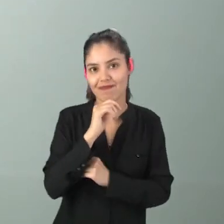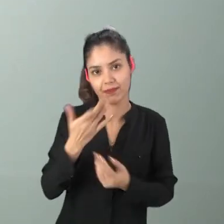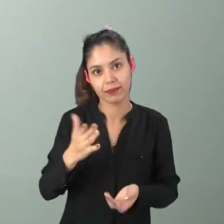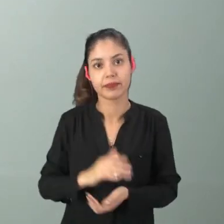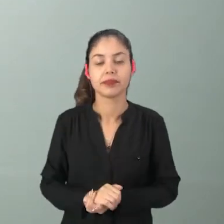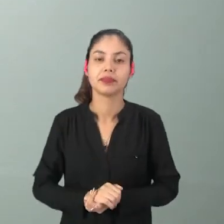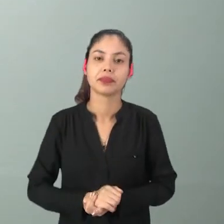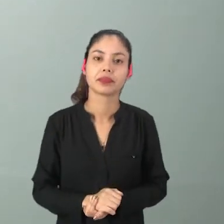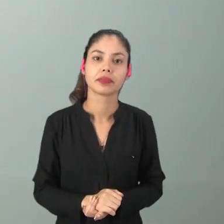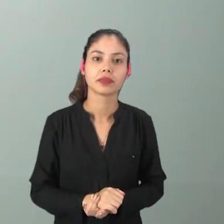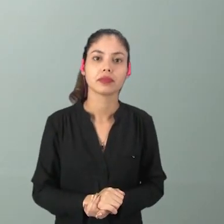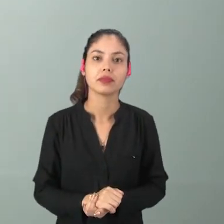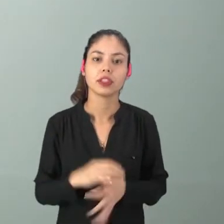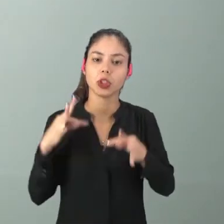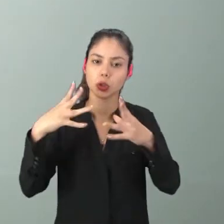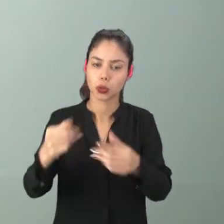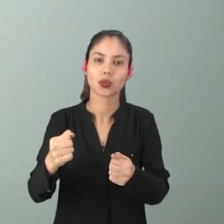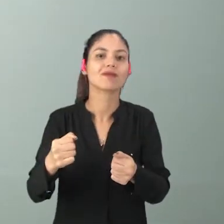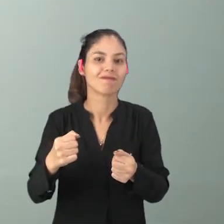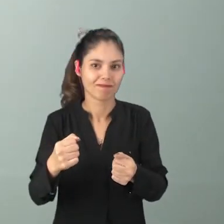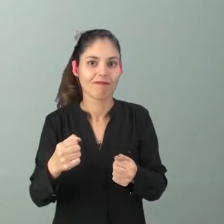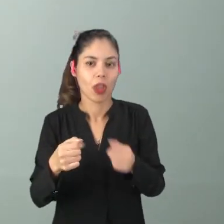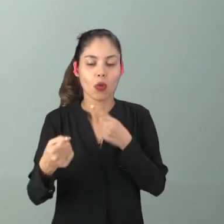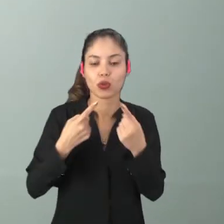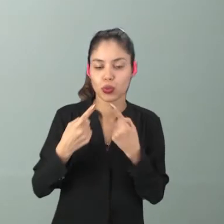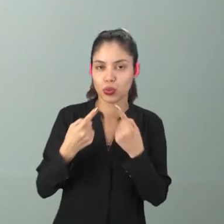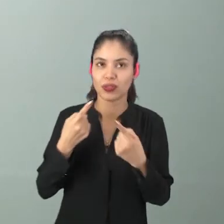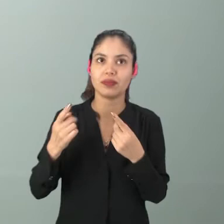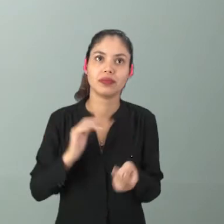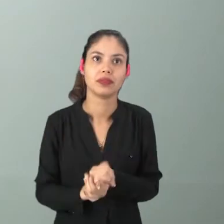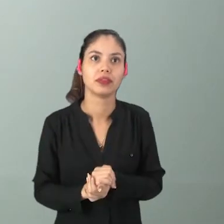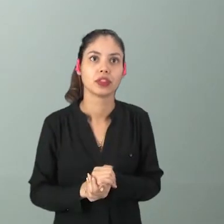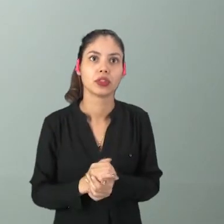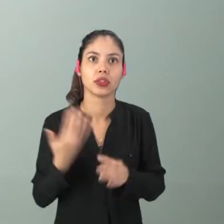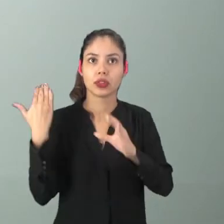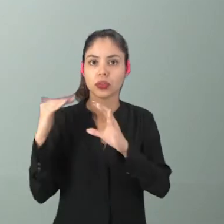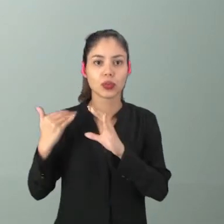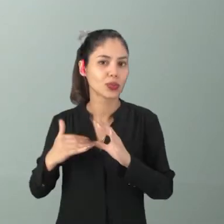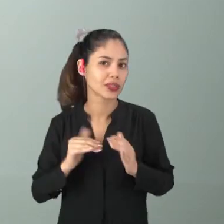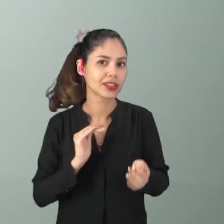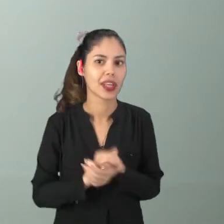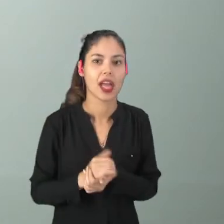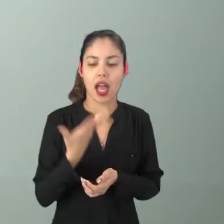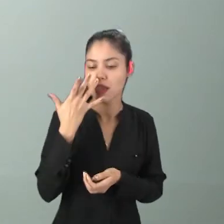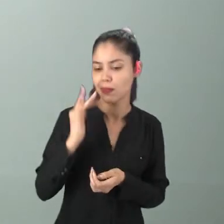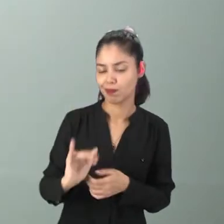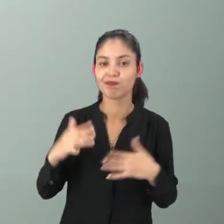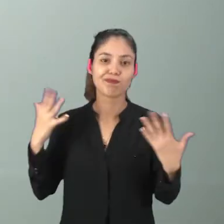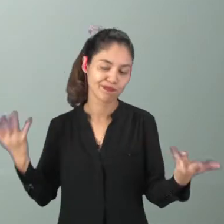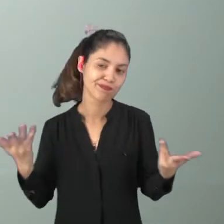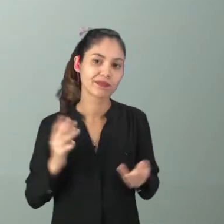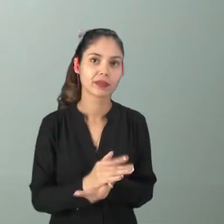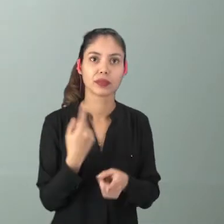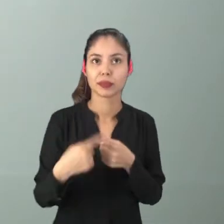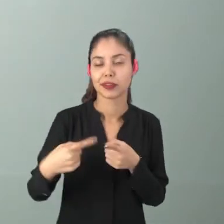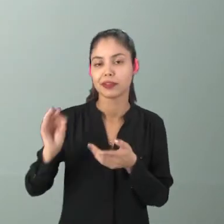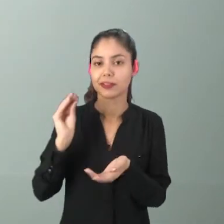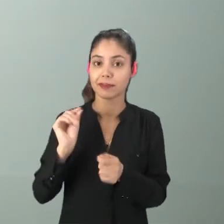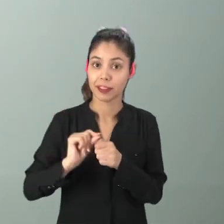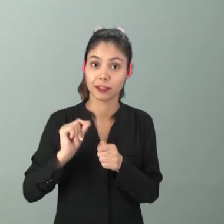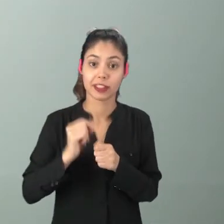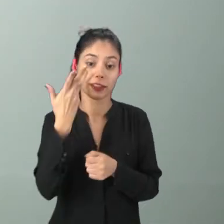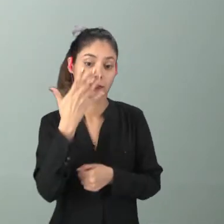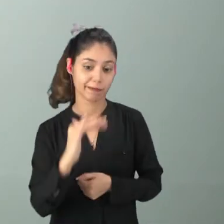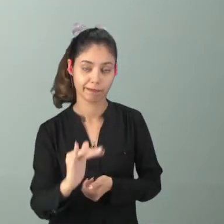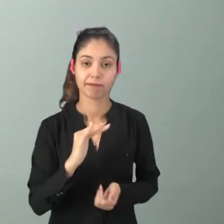Então, existe todo um tabu, toda uma discussão sobre a publicidade ao público infantil, porque faz com que essas